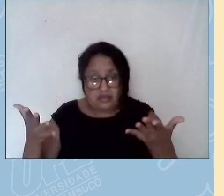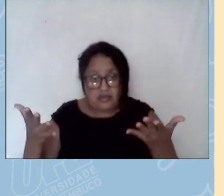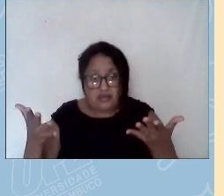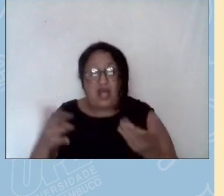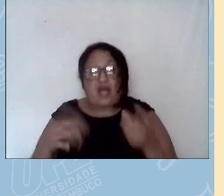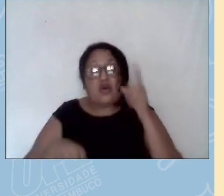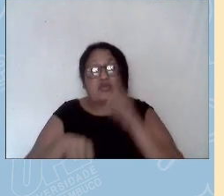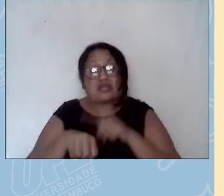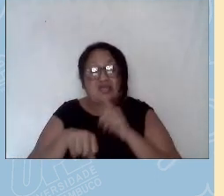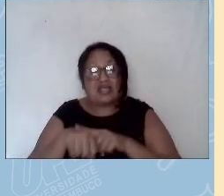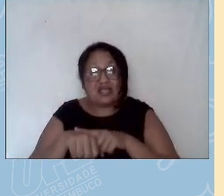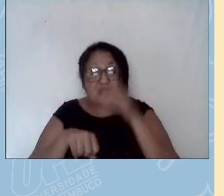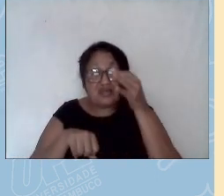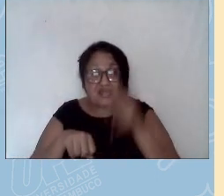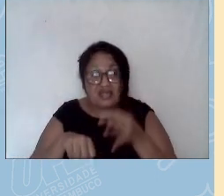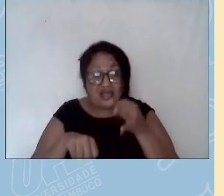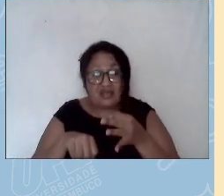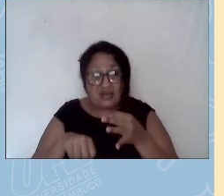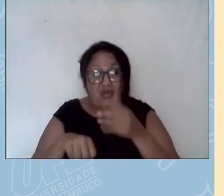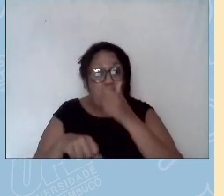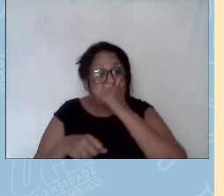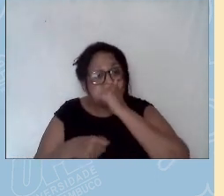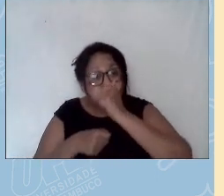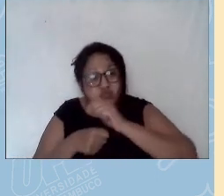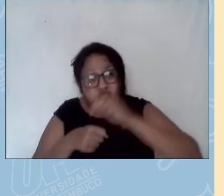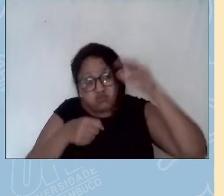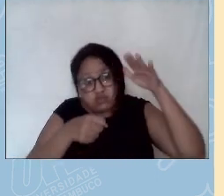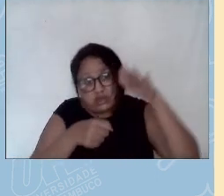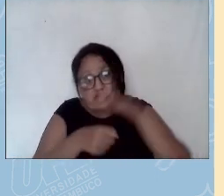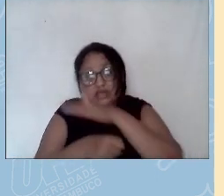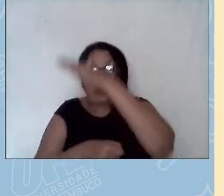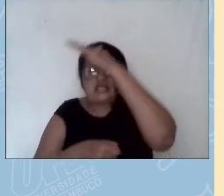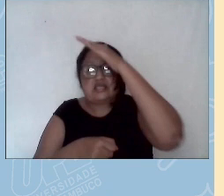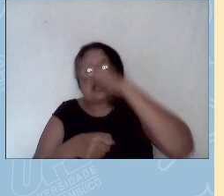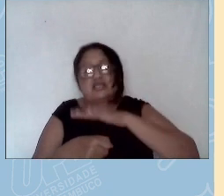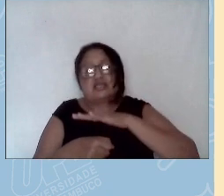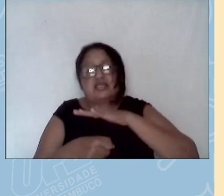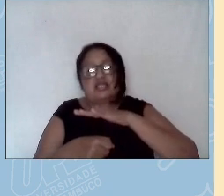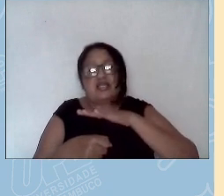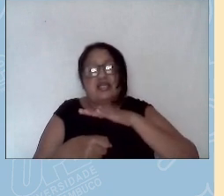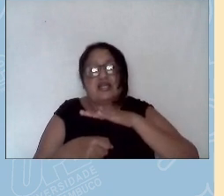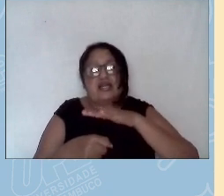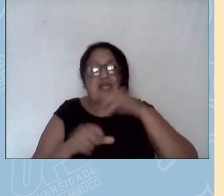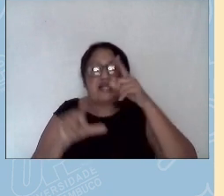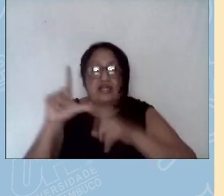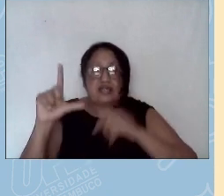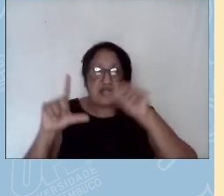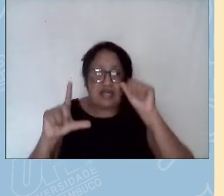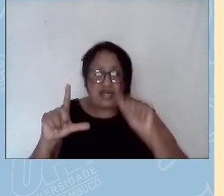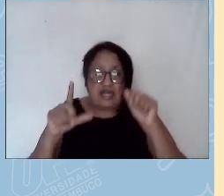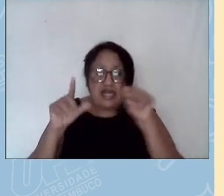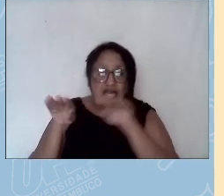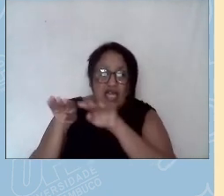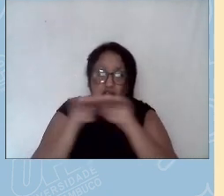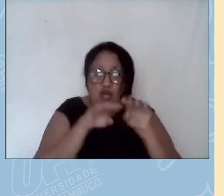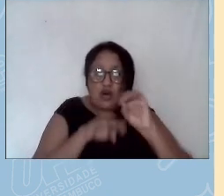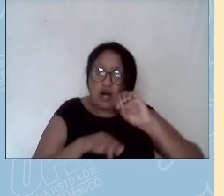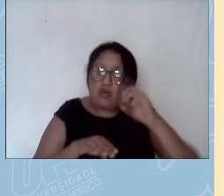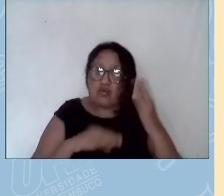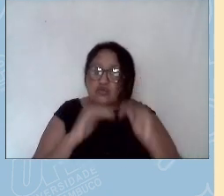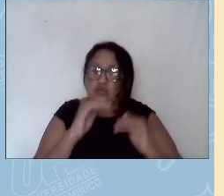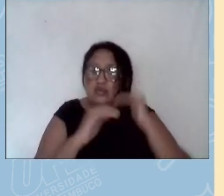tempo necessário para encher completamente a piscina é aí o item A igual ou superior a seis horas